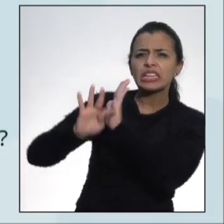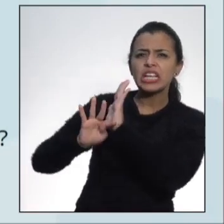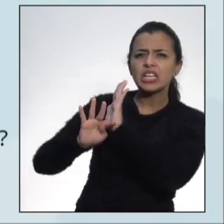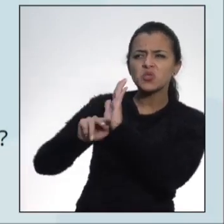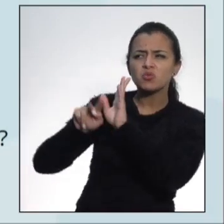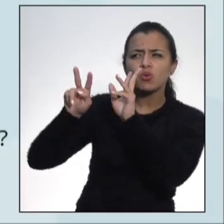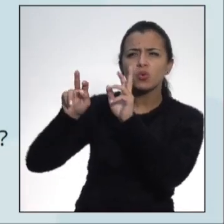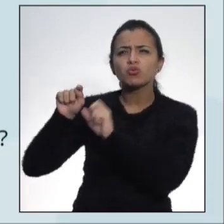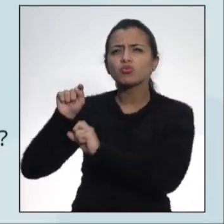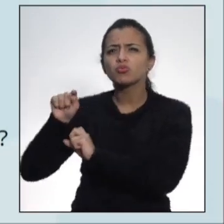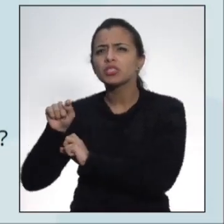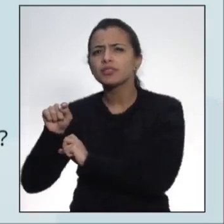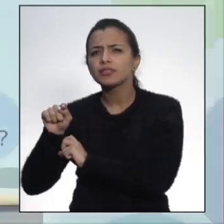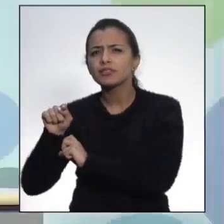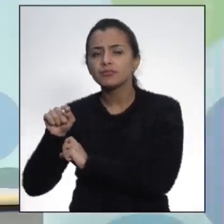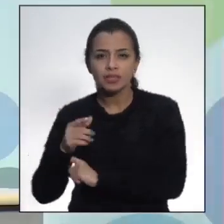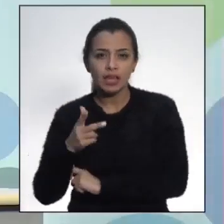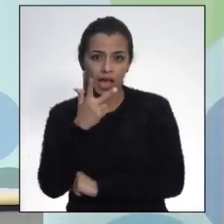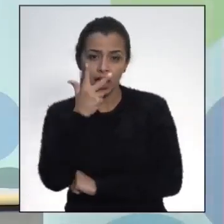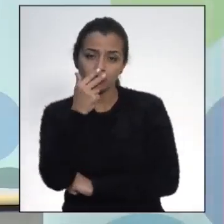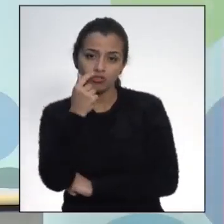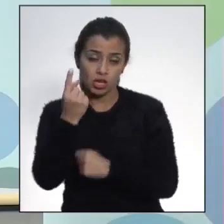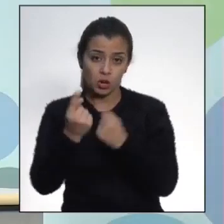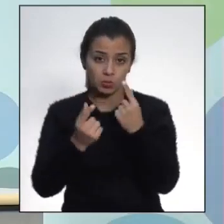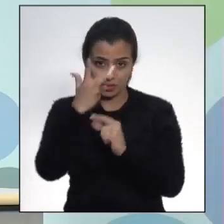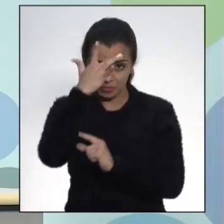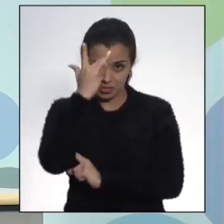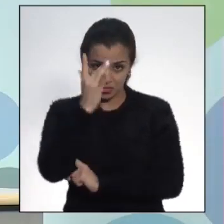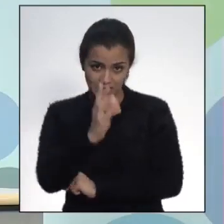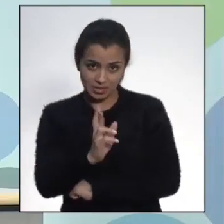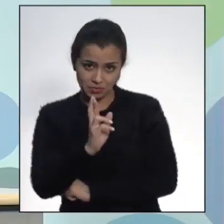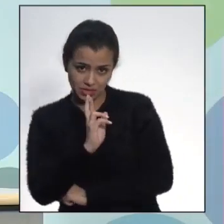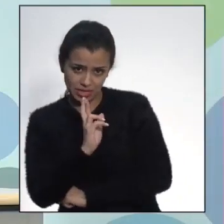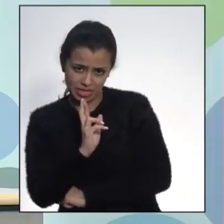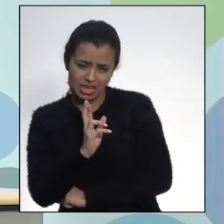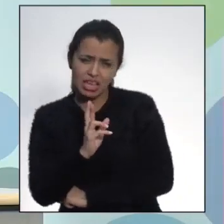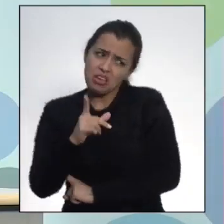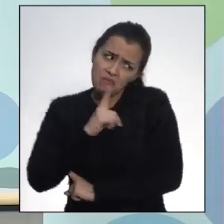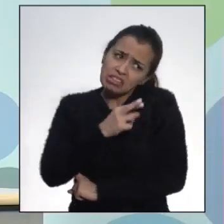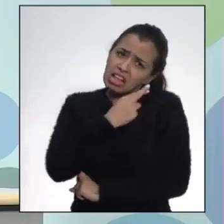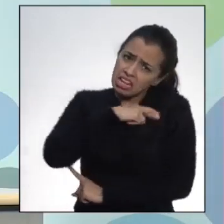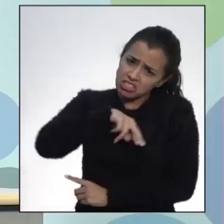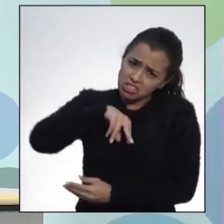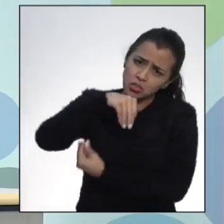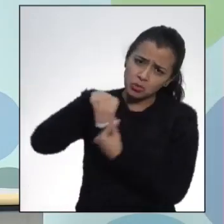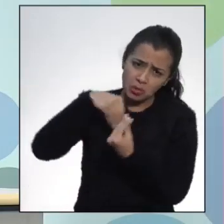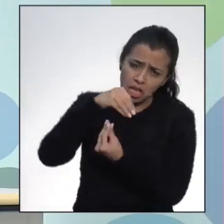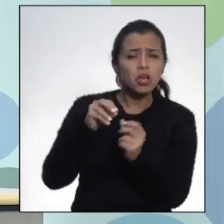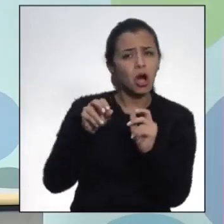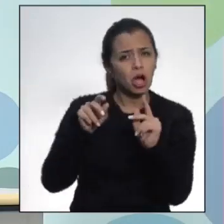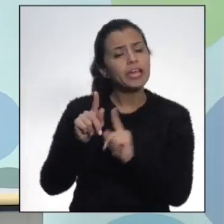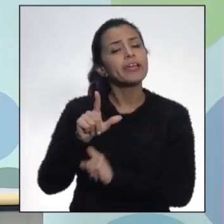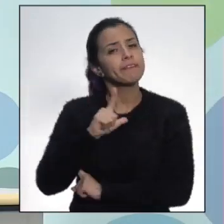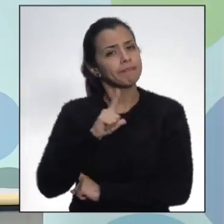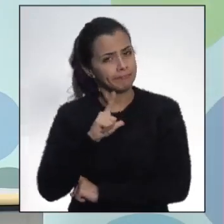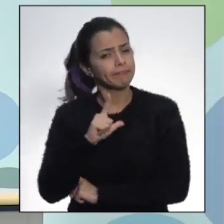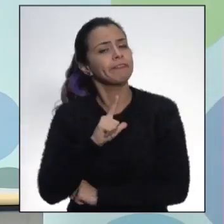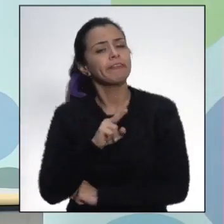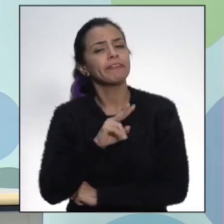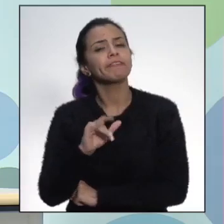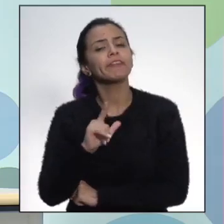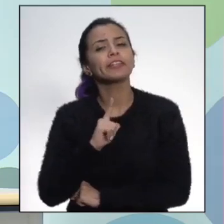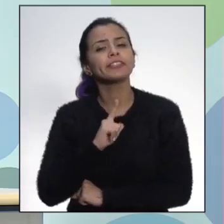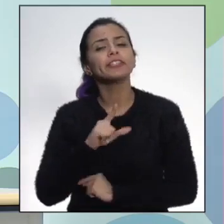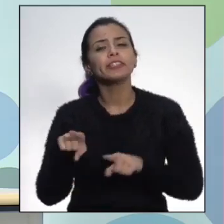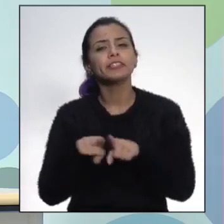que falaram a respeito, né? Vamos falar de religião, né? Vai ter religiosidade no meio, haverá padres, haverá igreja católica,